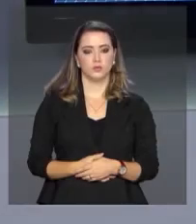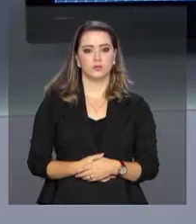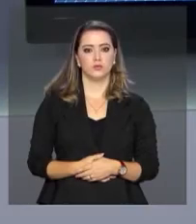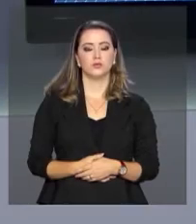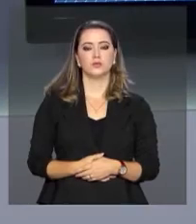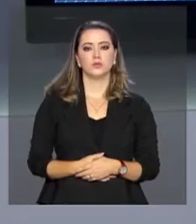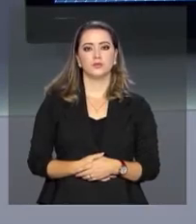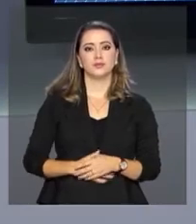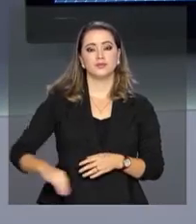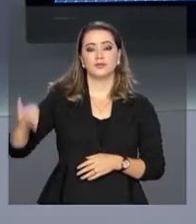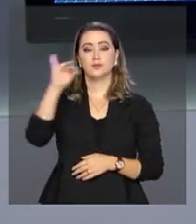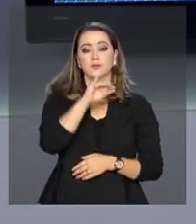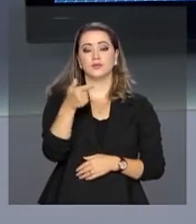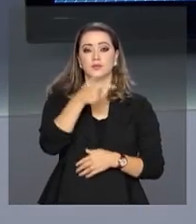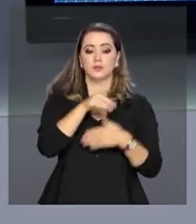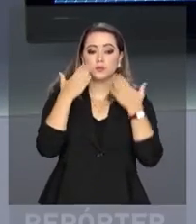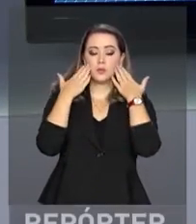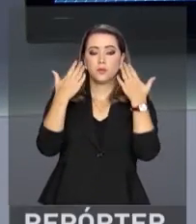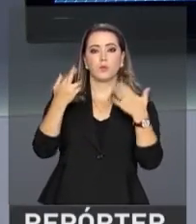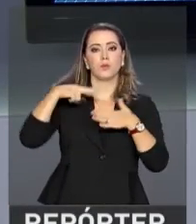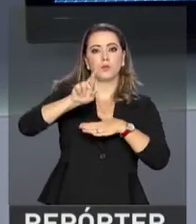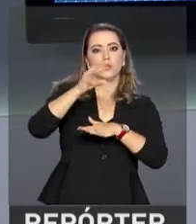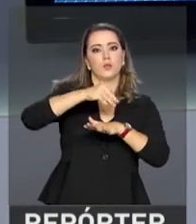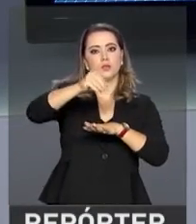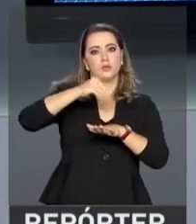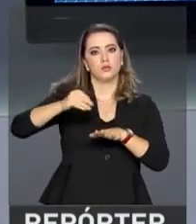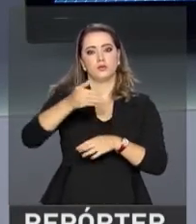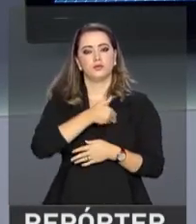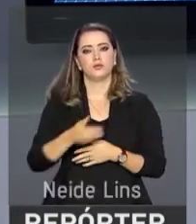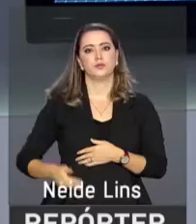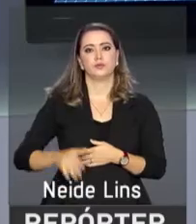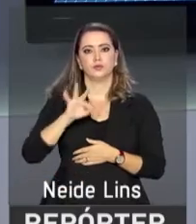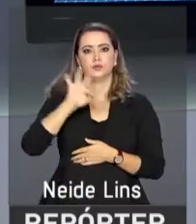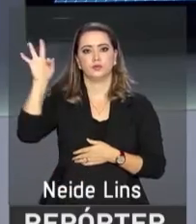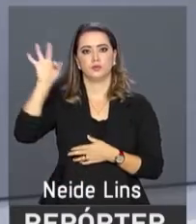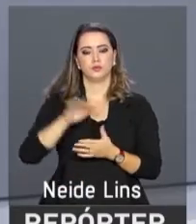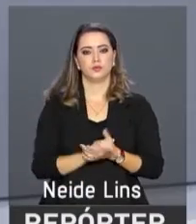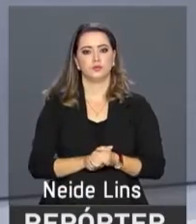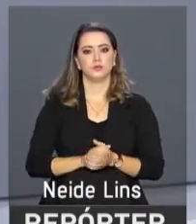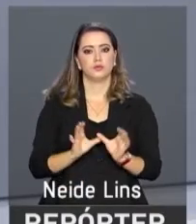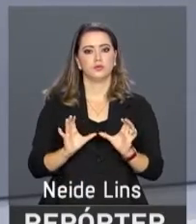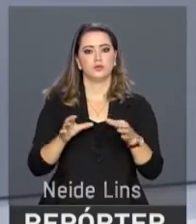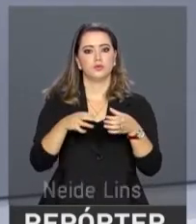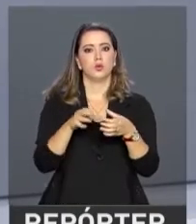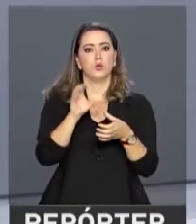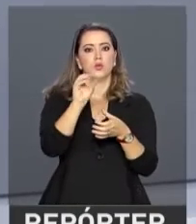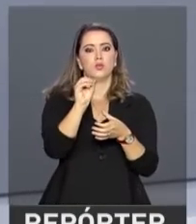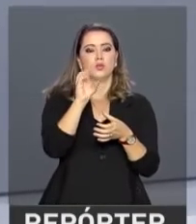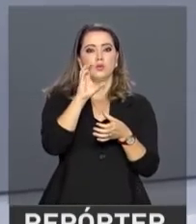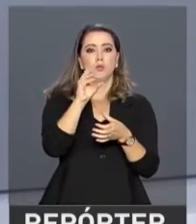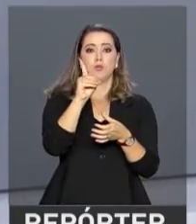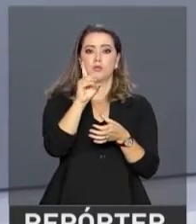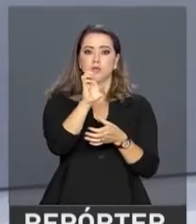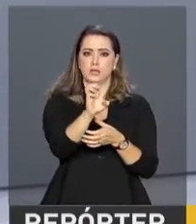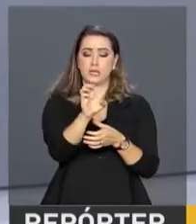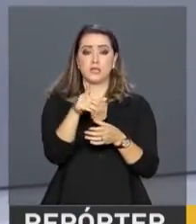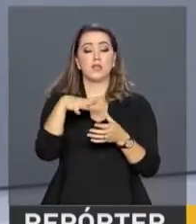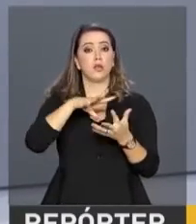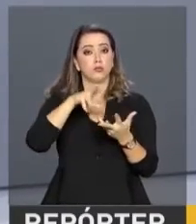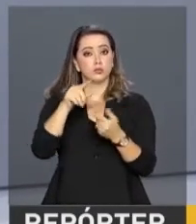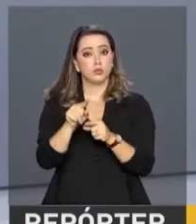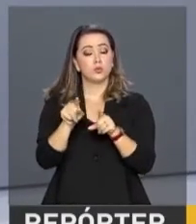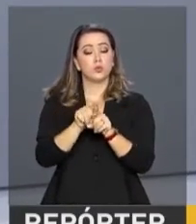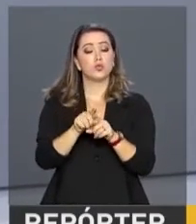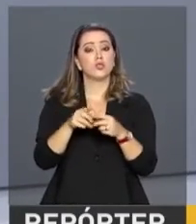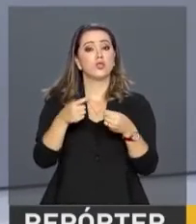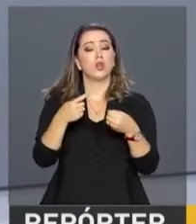o la no ar o repórter nbr com as notícias do governo federal ao cd é a organização internacional com sede em